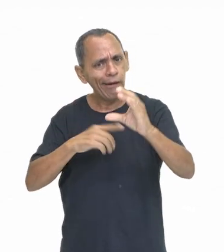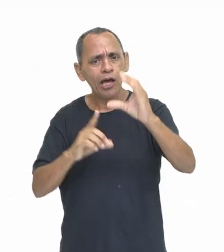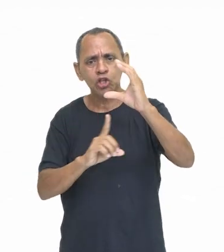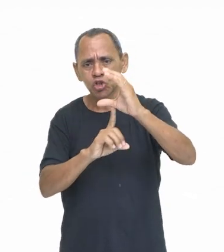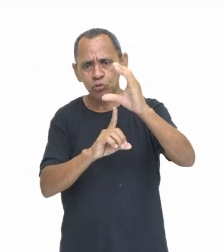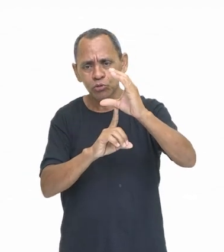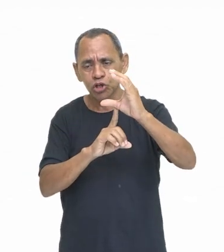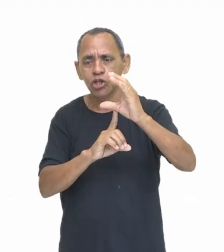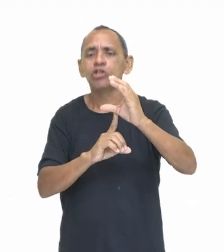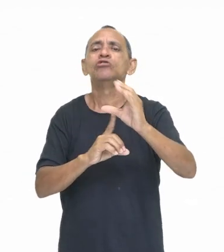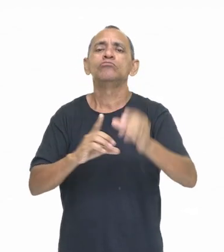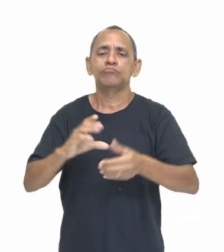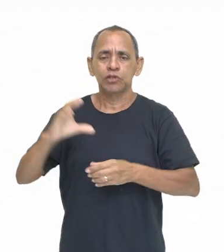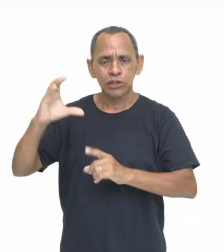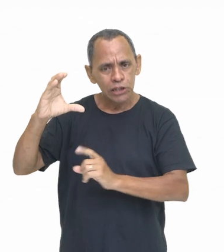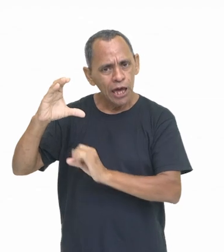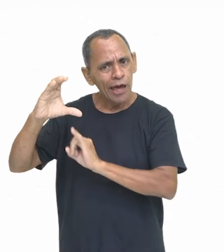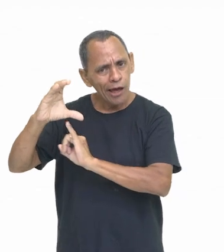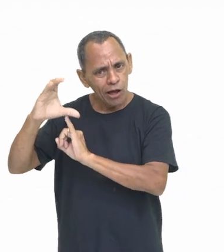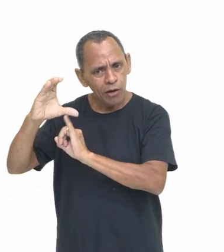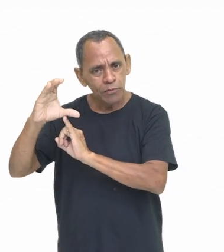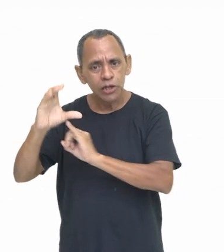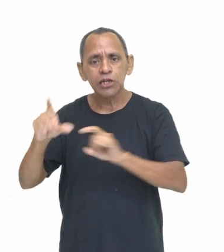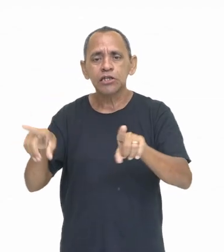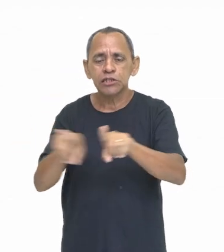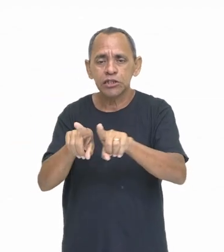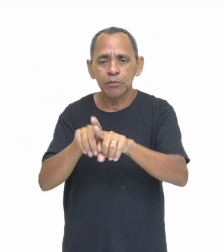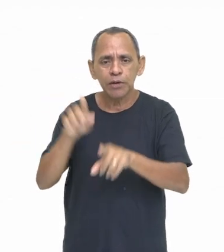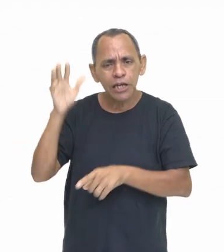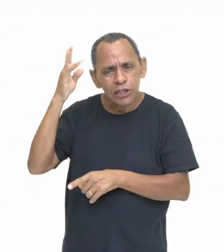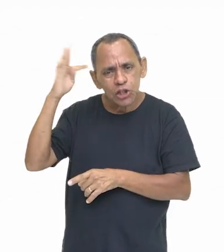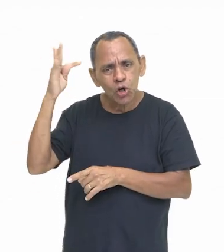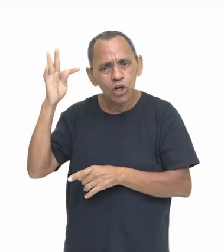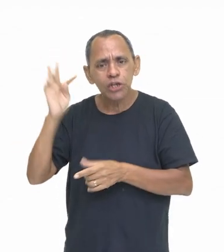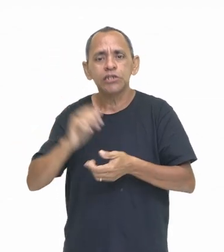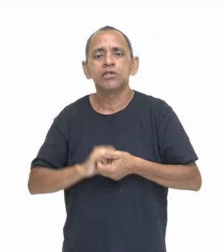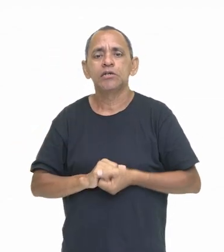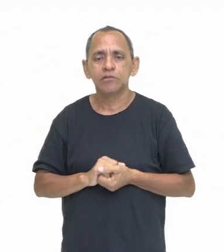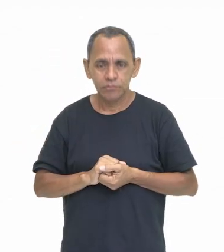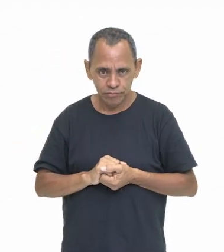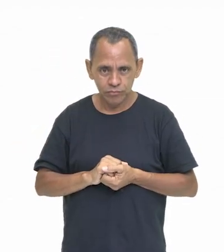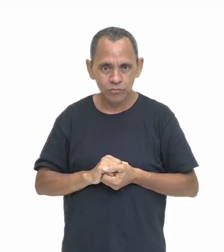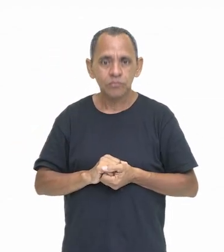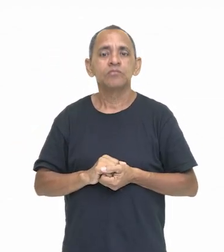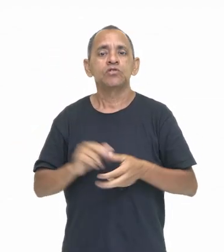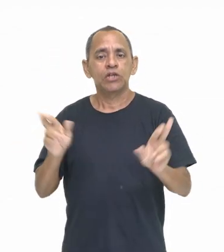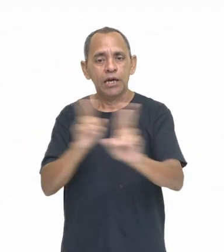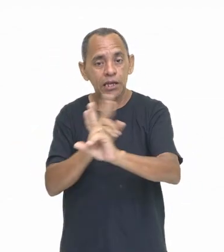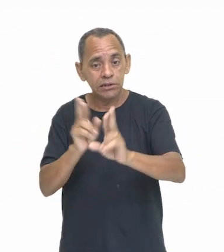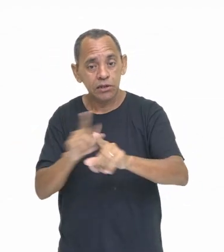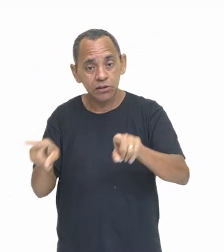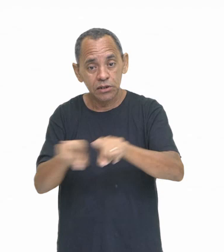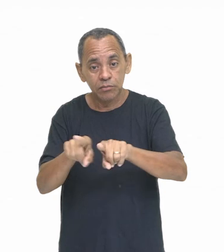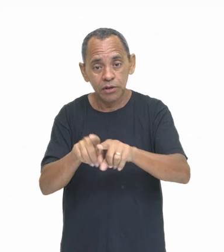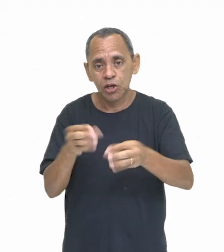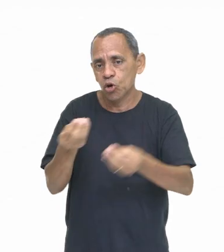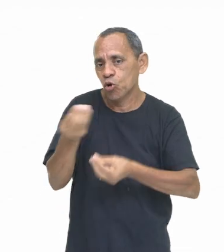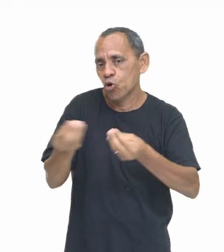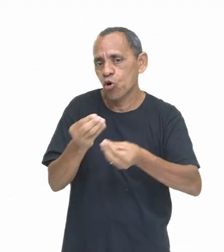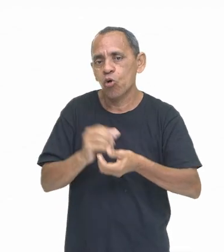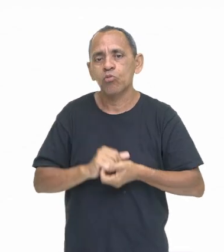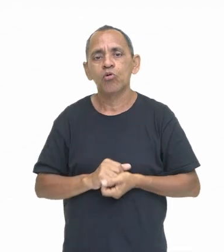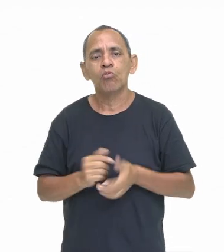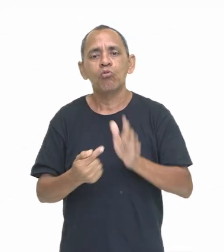tem contradomínio e tem a lei de correspondência, também chamada aí de lei de função. Quando é citada uma